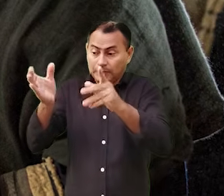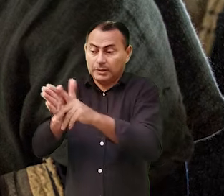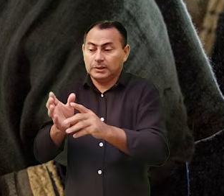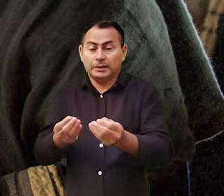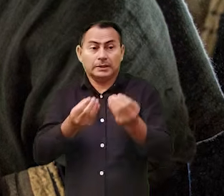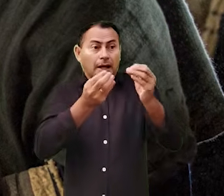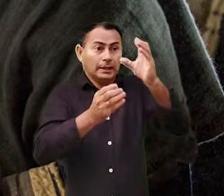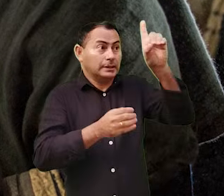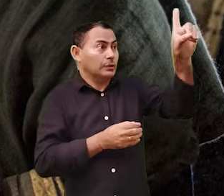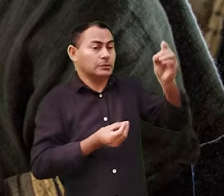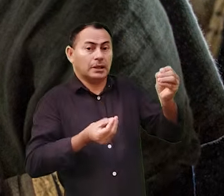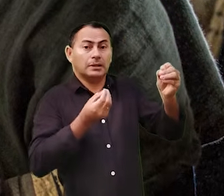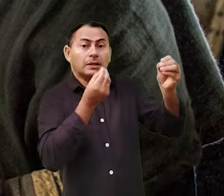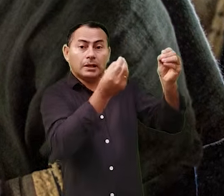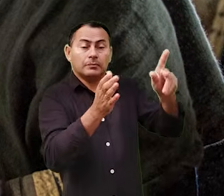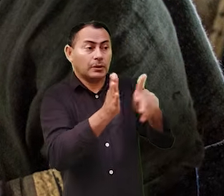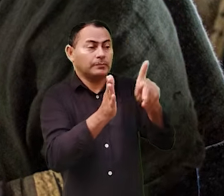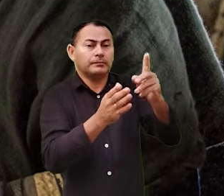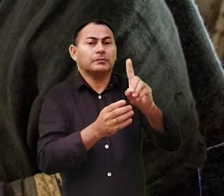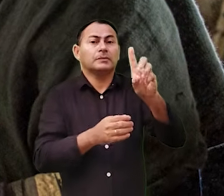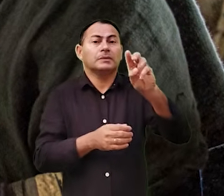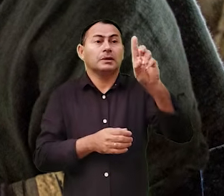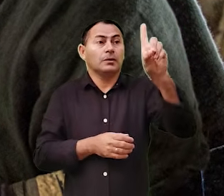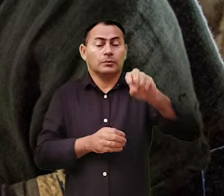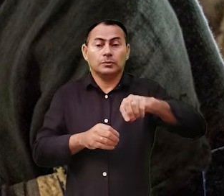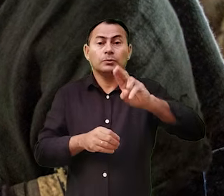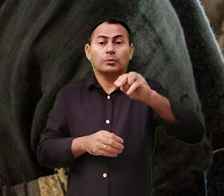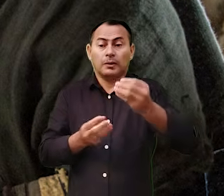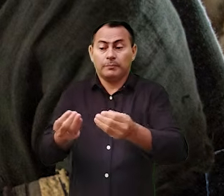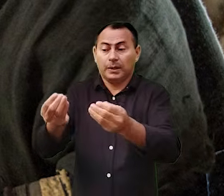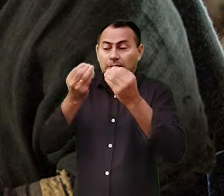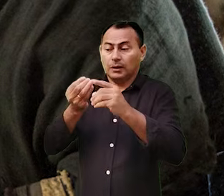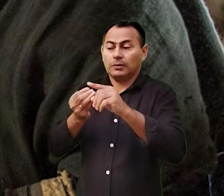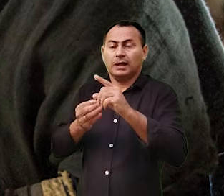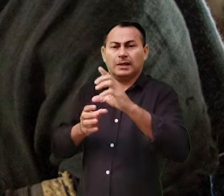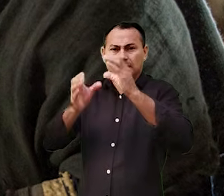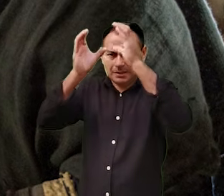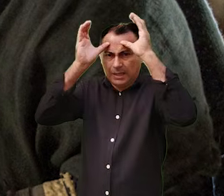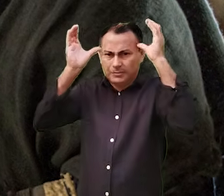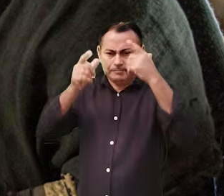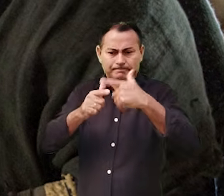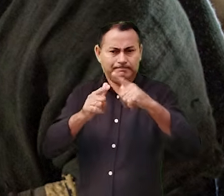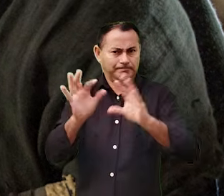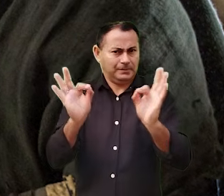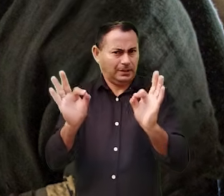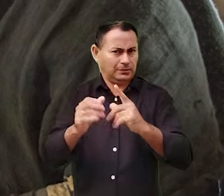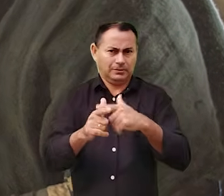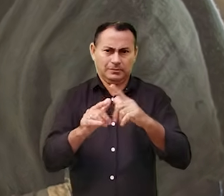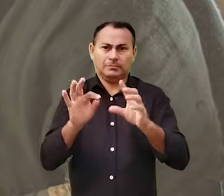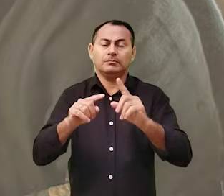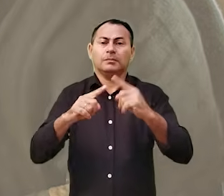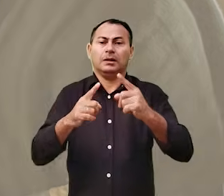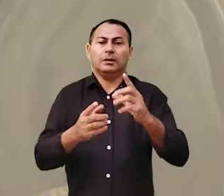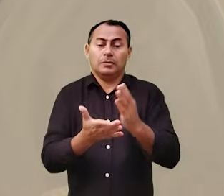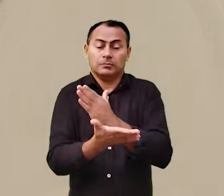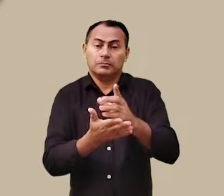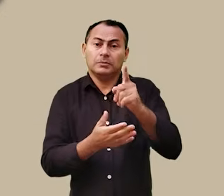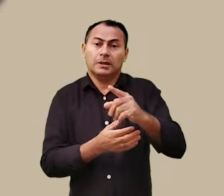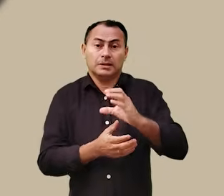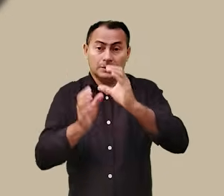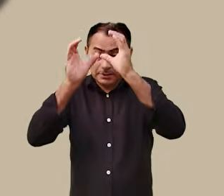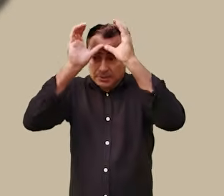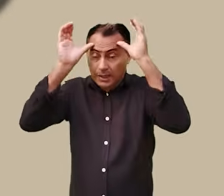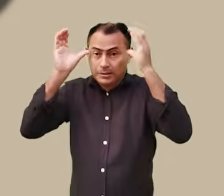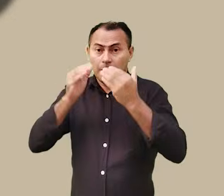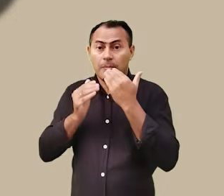Deus. Com isso aprendemos que Deus nunca nos pedirá aquilo que é de César. Não teremos nenhum problema com isso. Mas, algumas